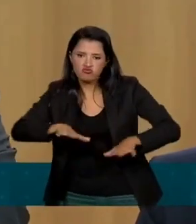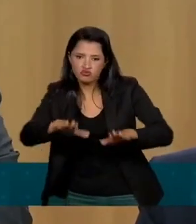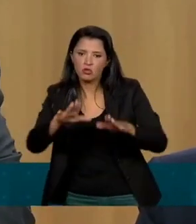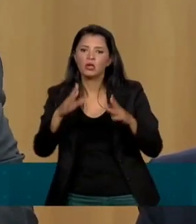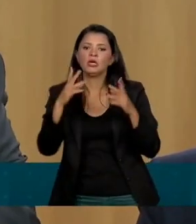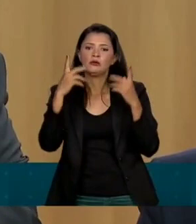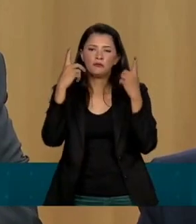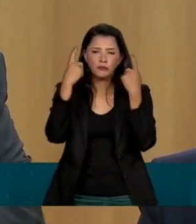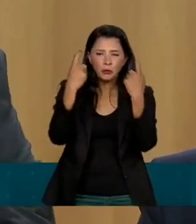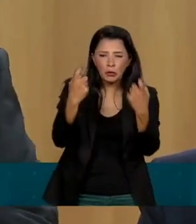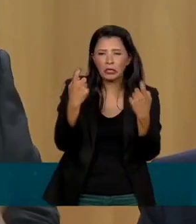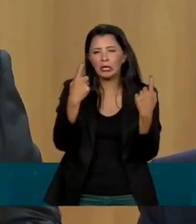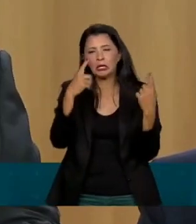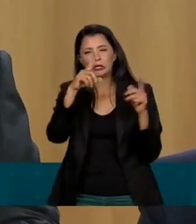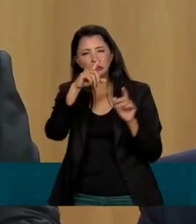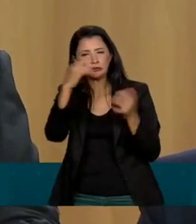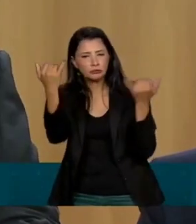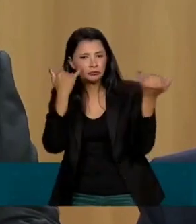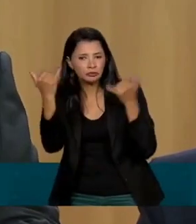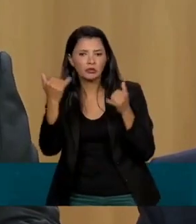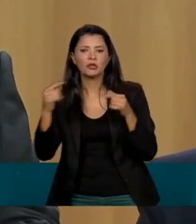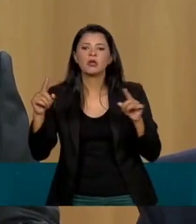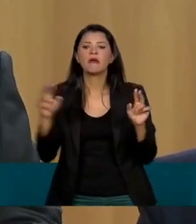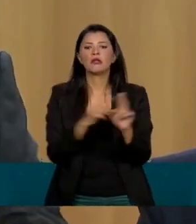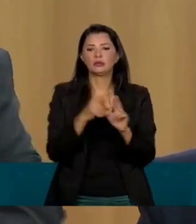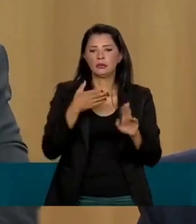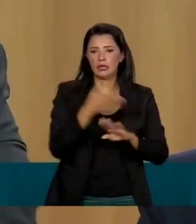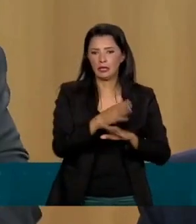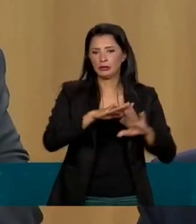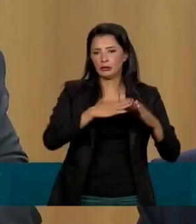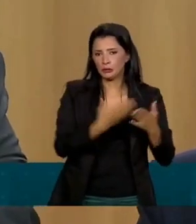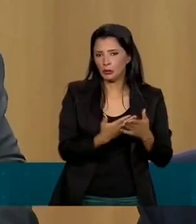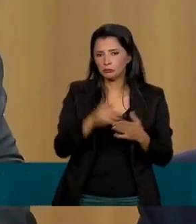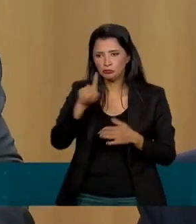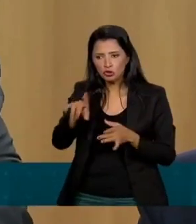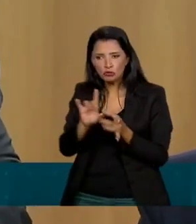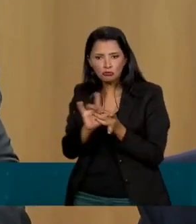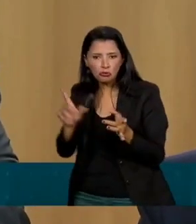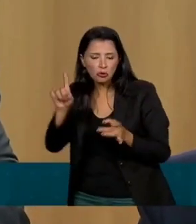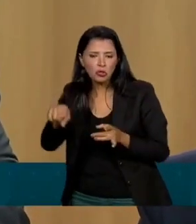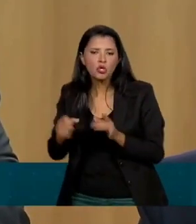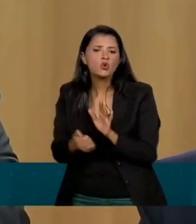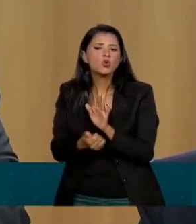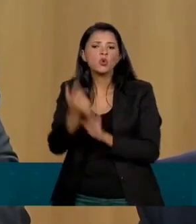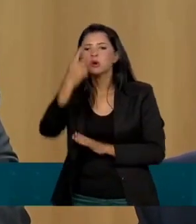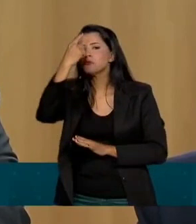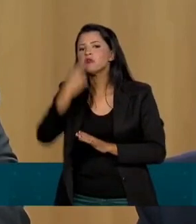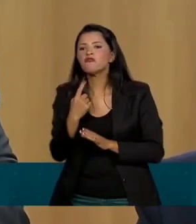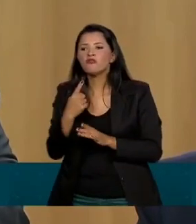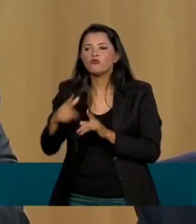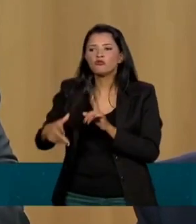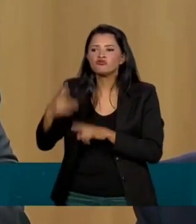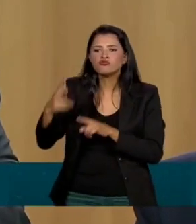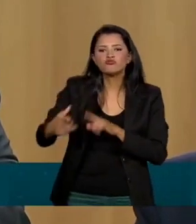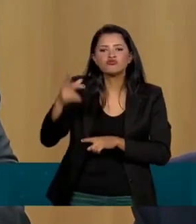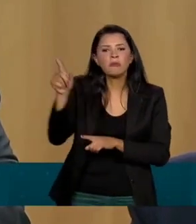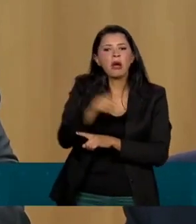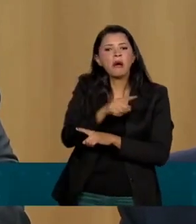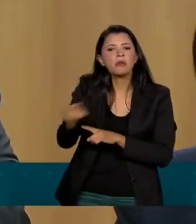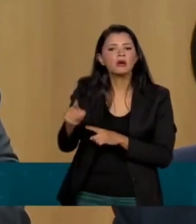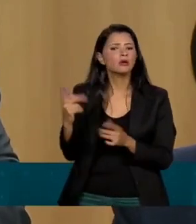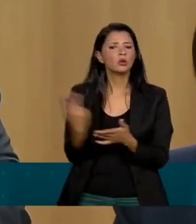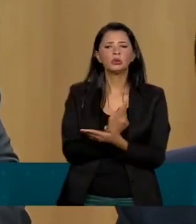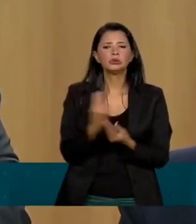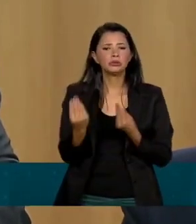conteúdo violento com relação a escolas. Esse levantamento já foi atualizado? Quantos desses perfis foram derrubados? E o que vai